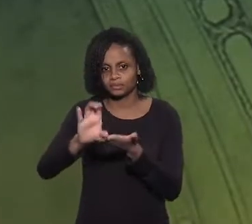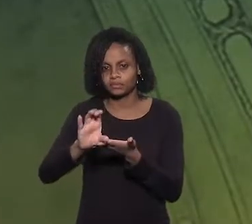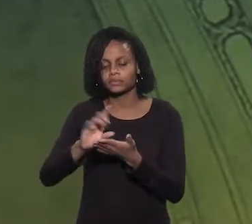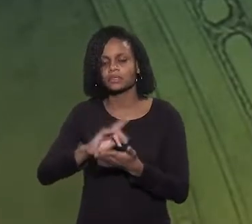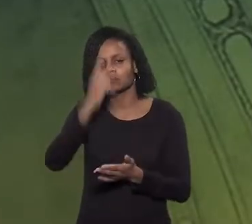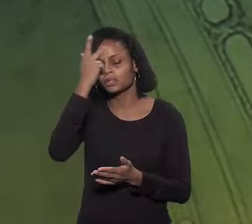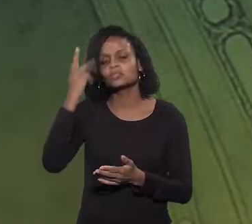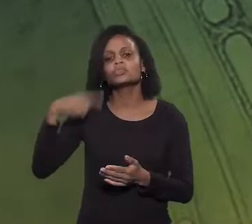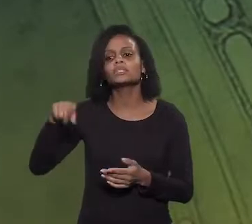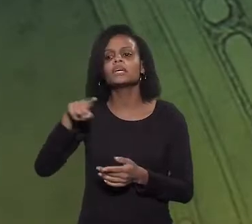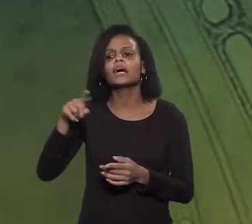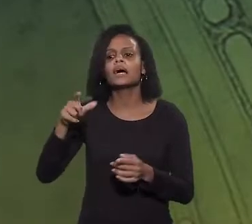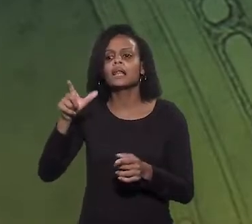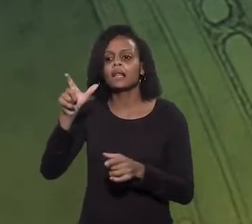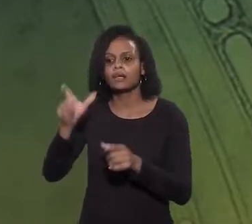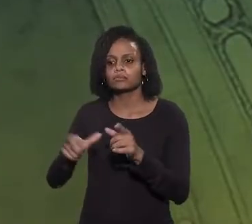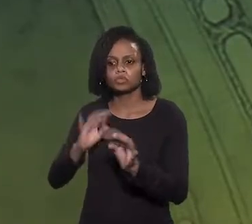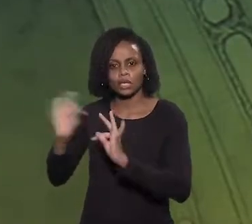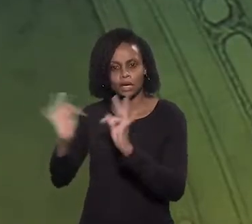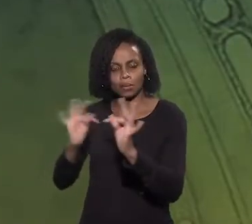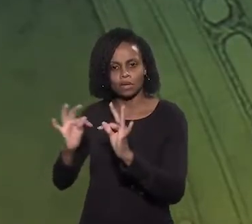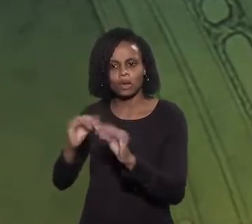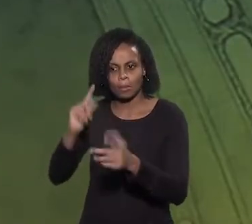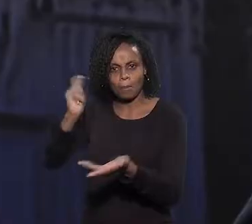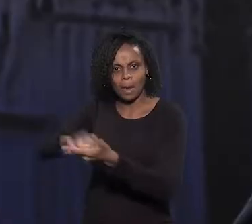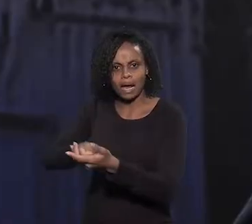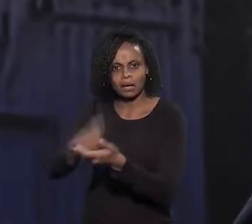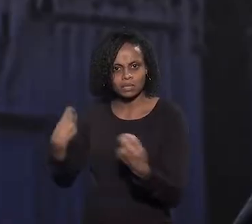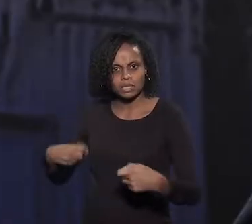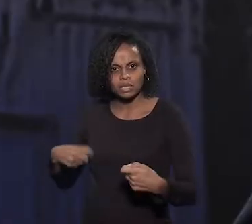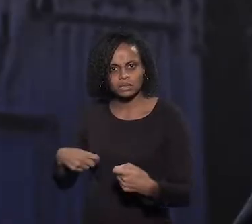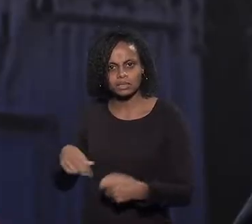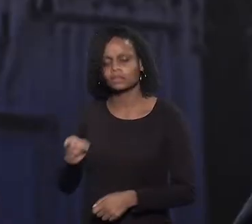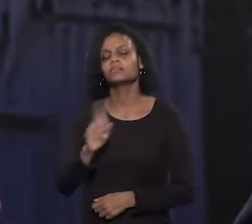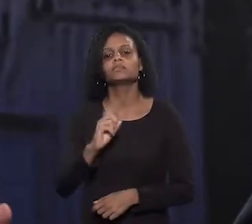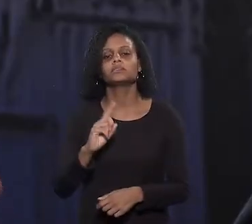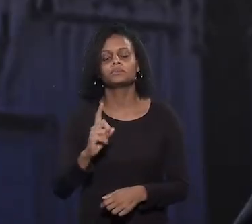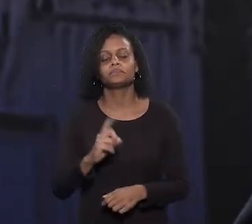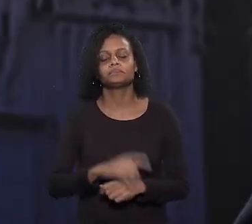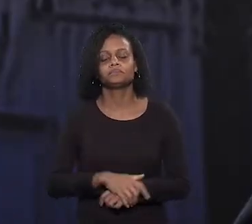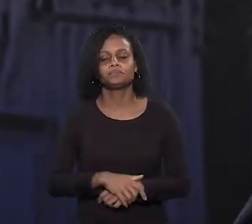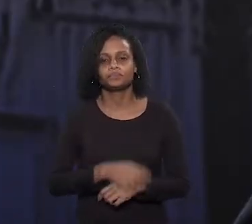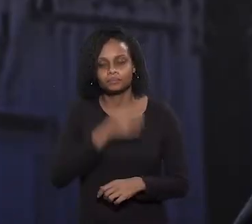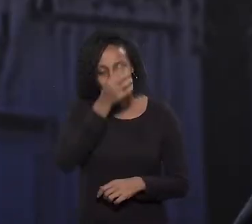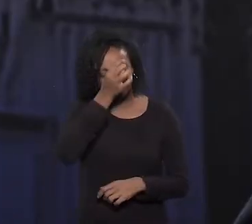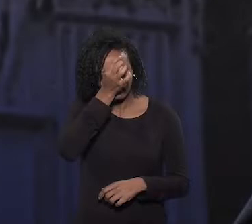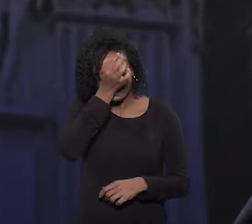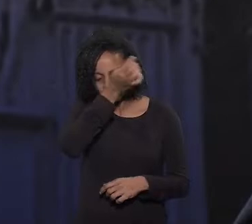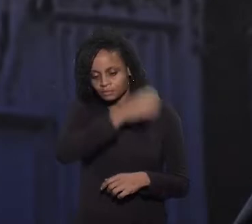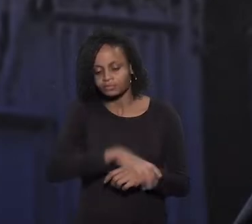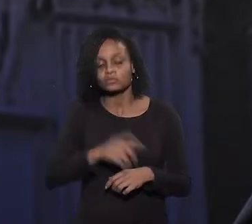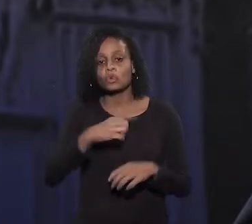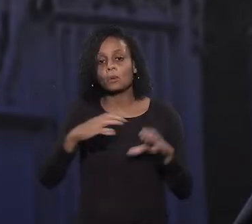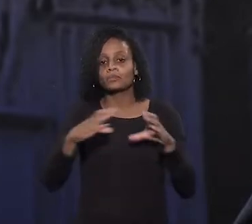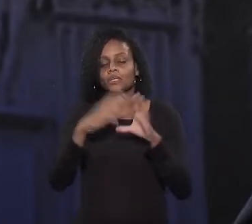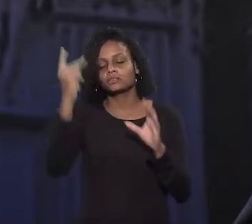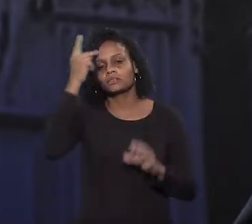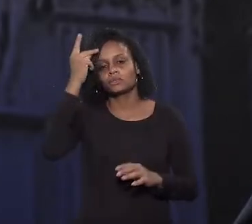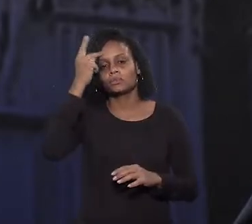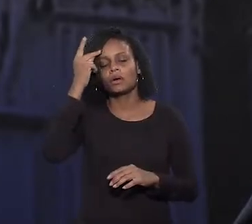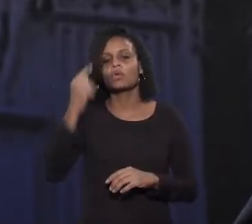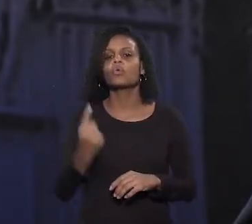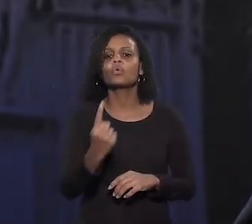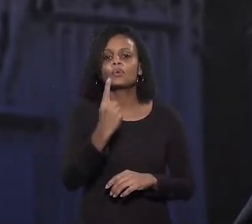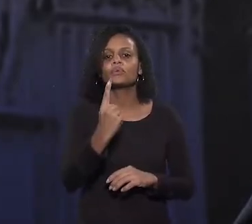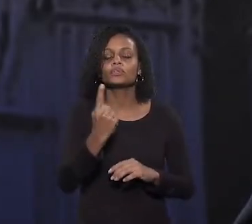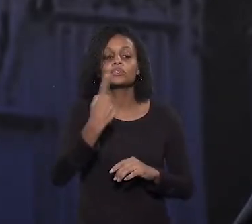os acolhidos pagam ou não pagam? Não. Por exemplo, em nossa comunidade de São Paulo,